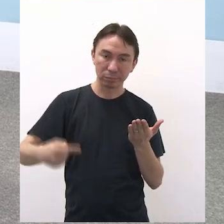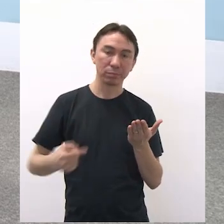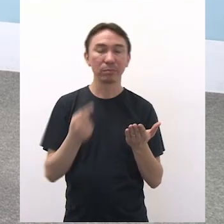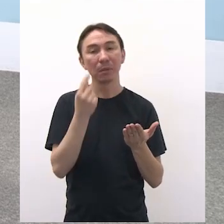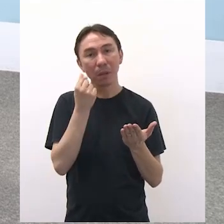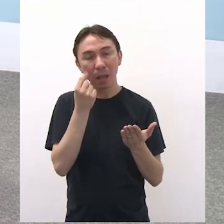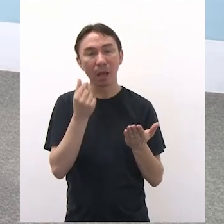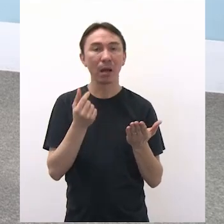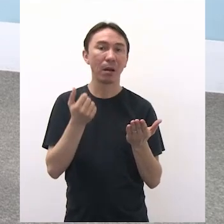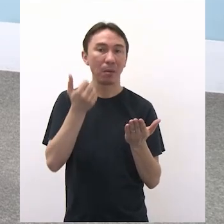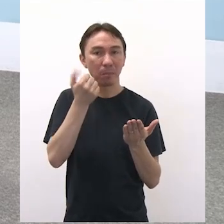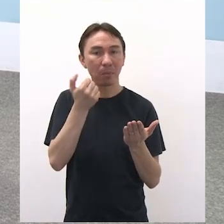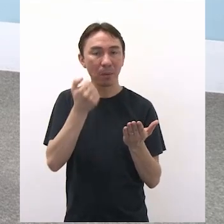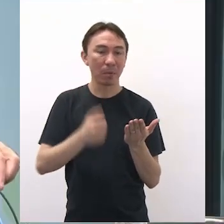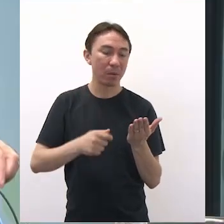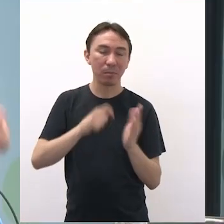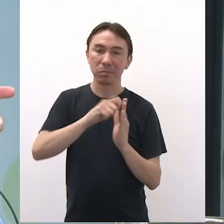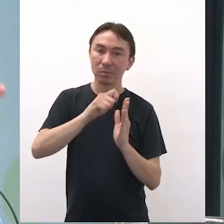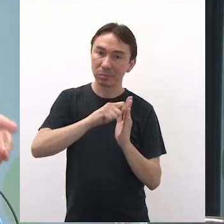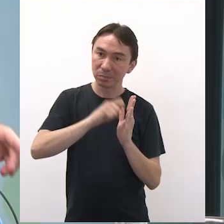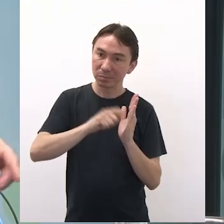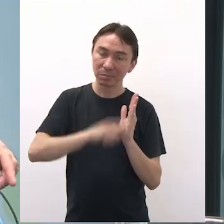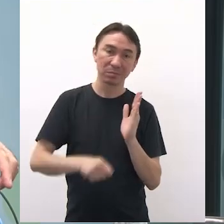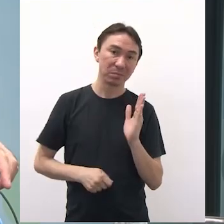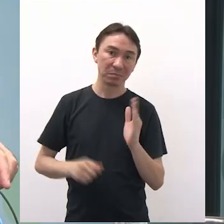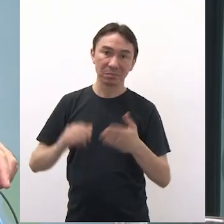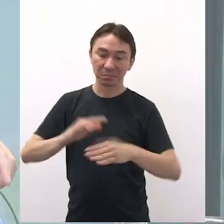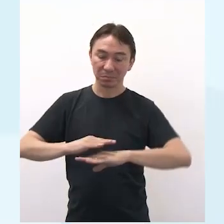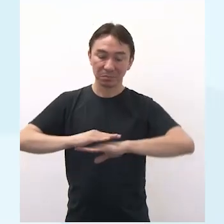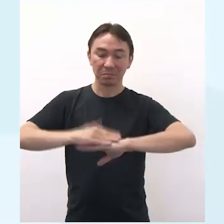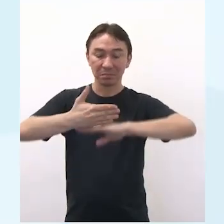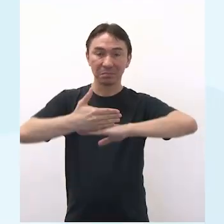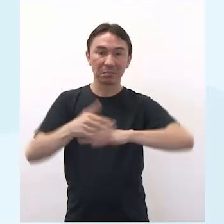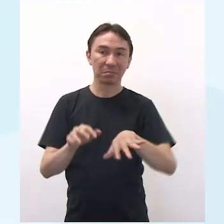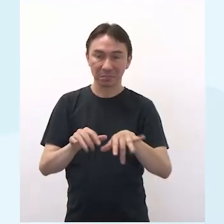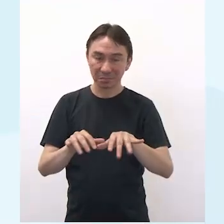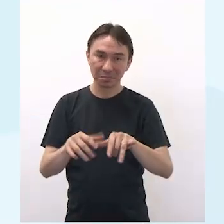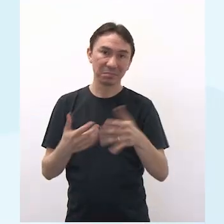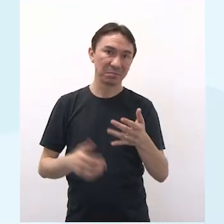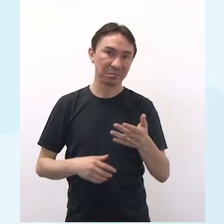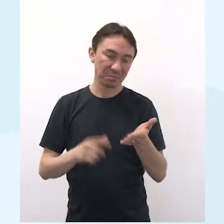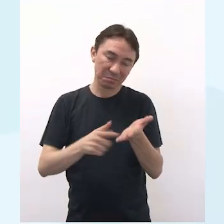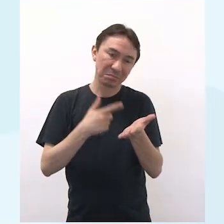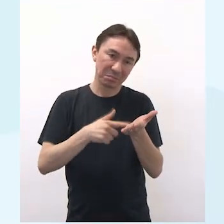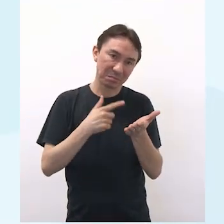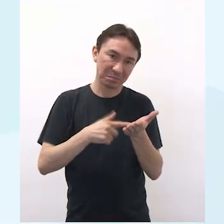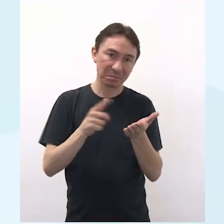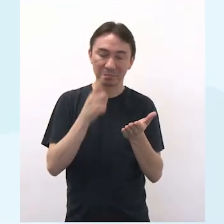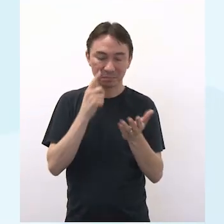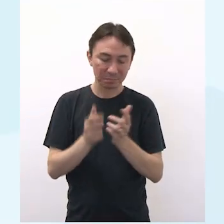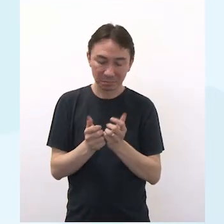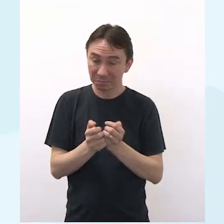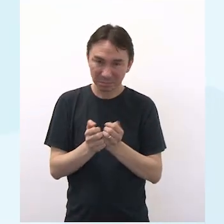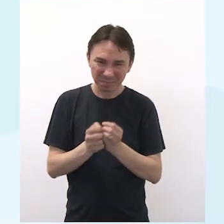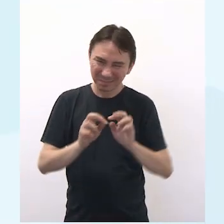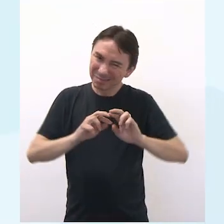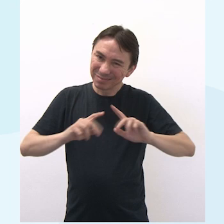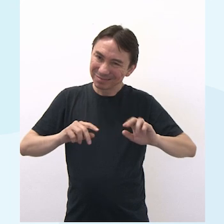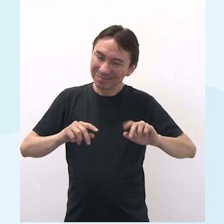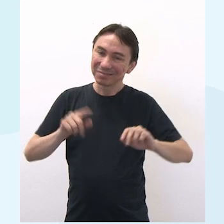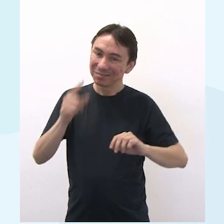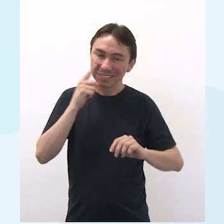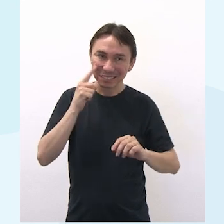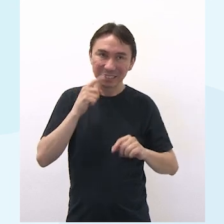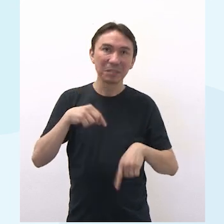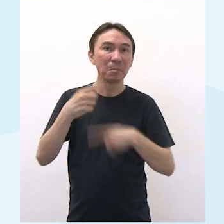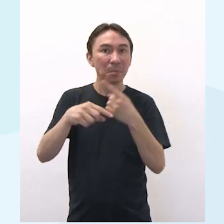lápis ou laptop ou tablet para fazer os registros e que serão revisitados aí em